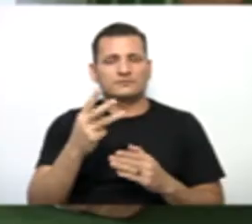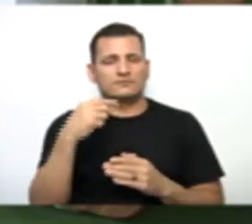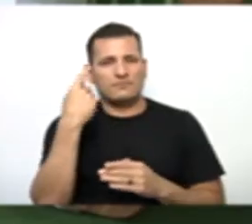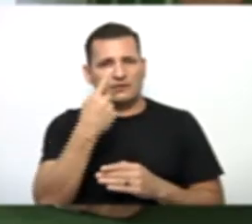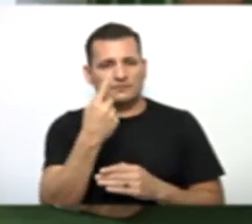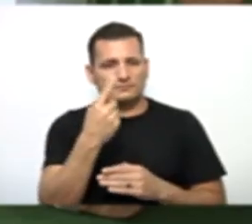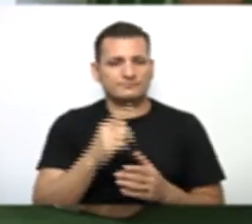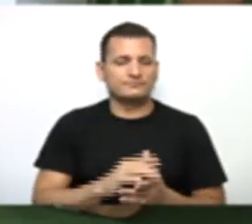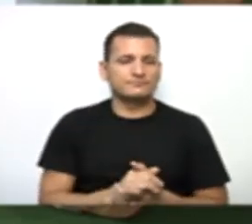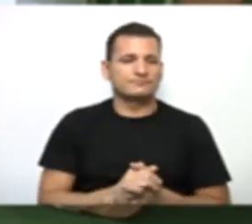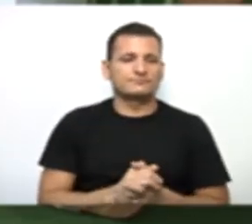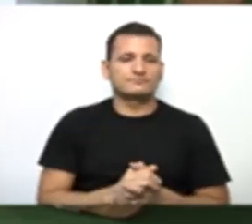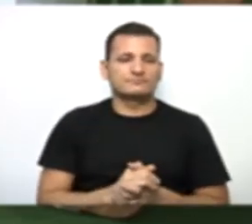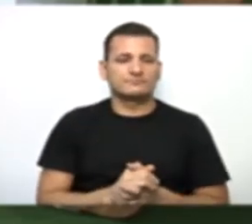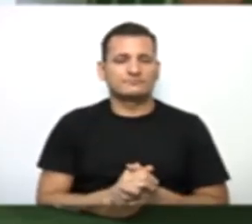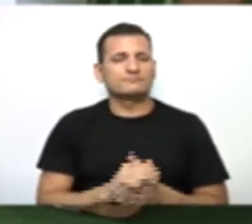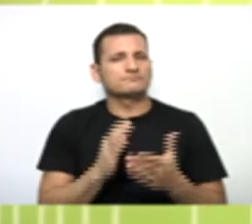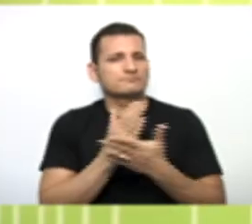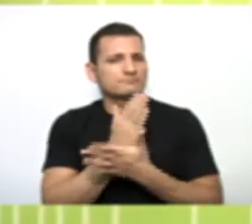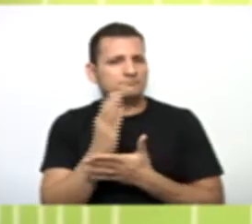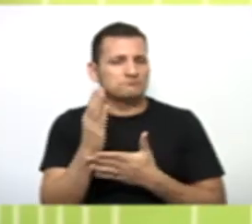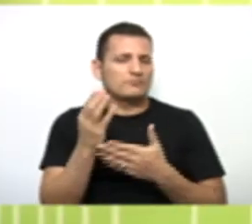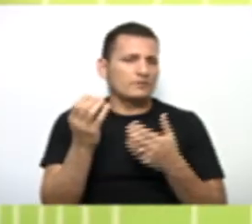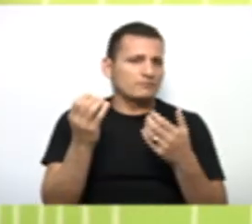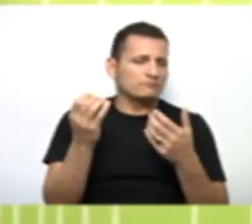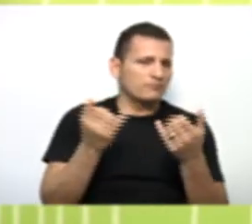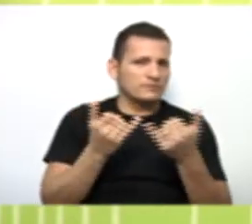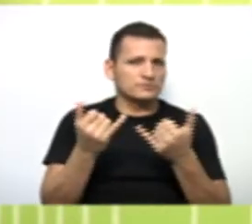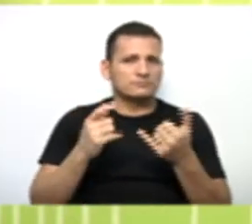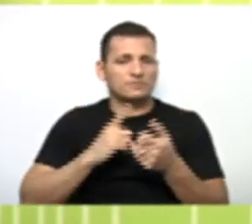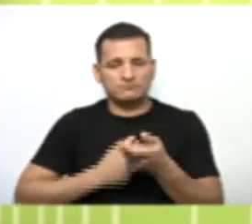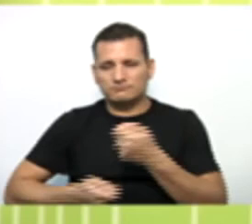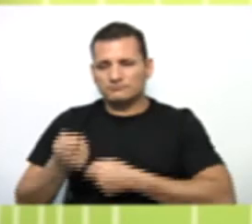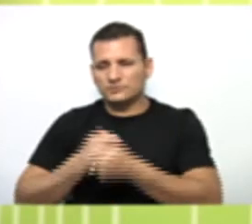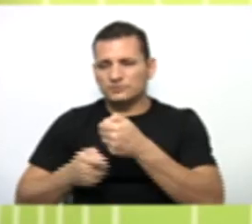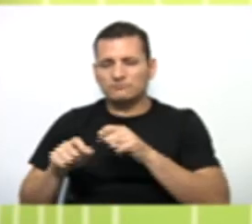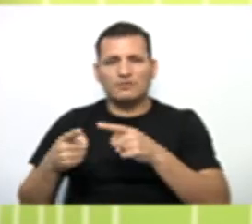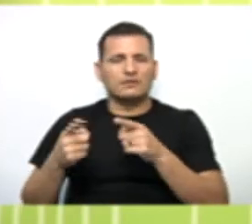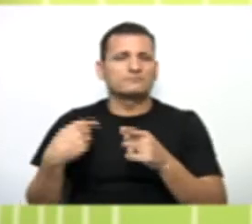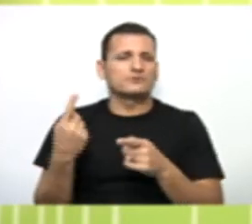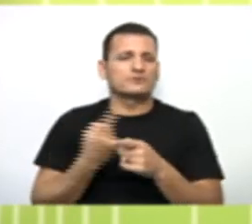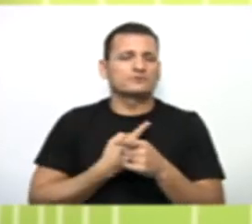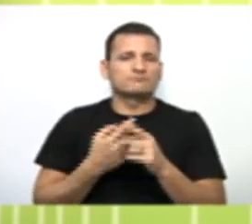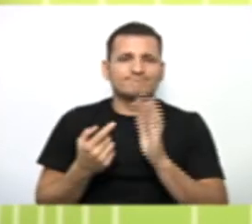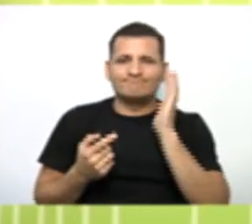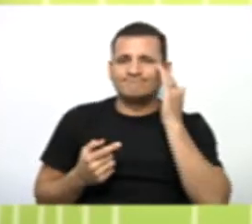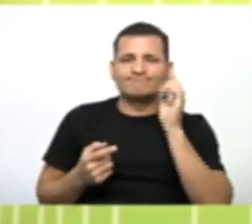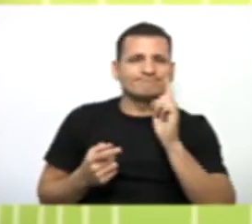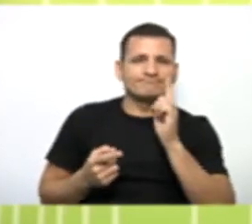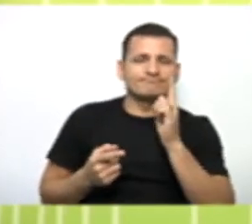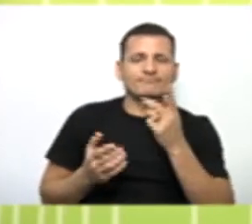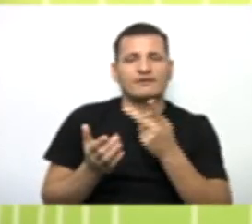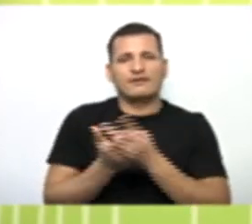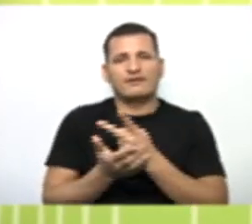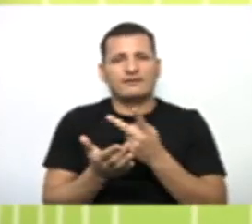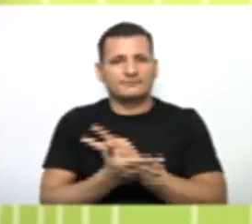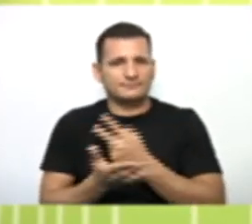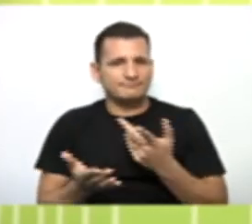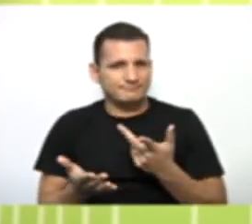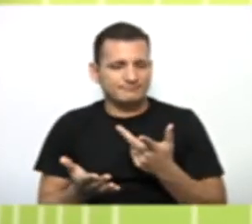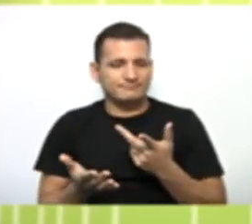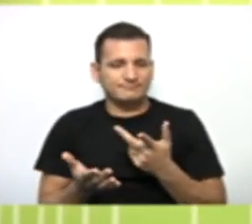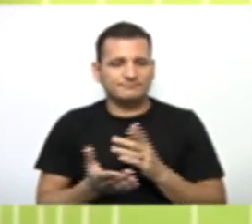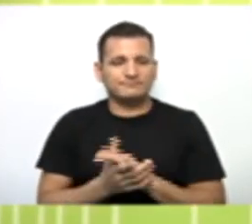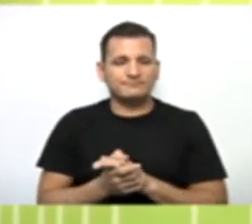também. Algumas informações são passadas para a gente no ato da negociação e nós interpretamos, mas acabamos interpretando errado, não